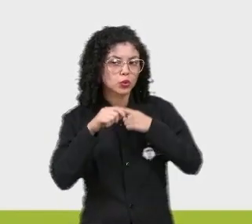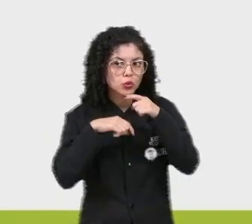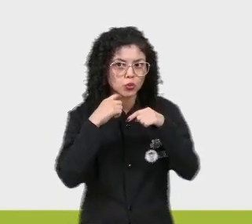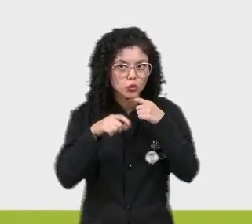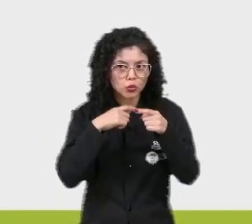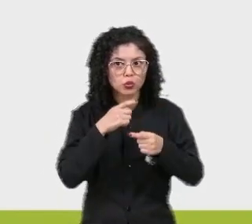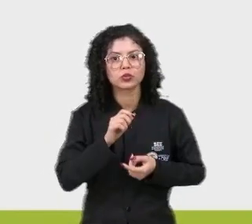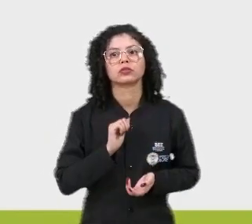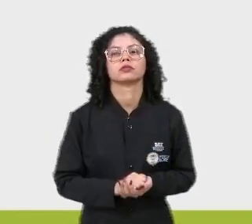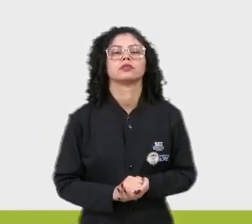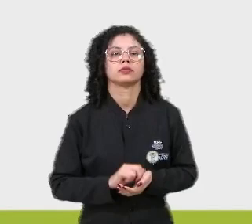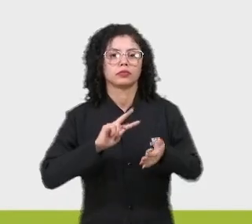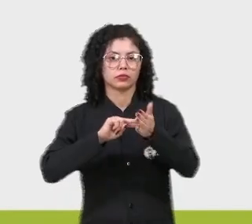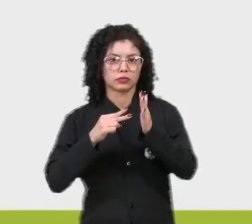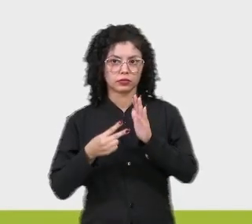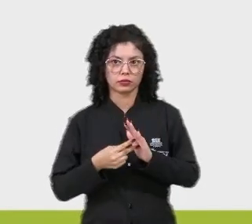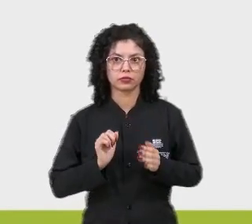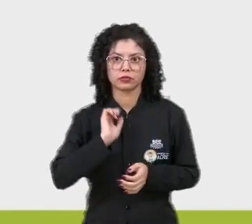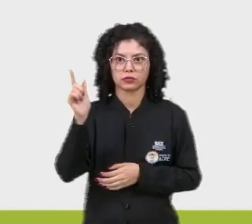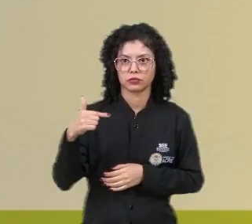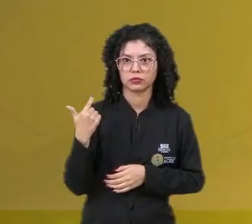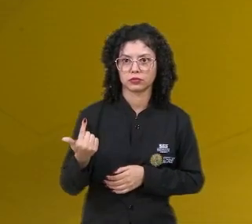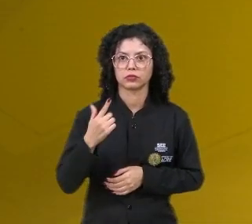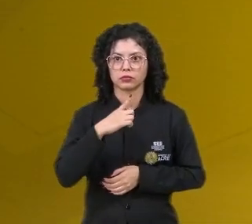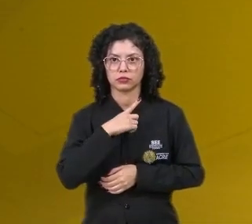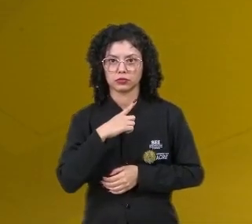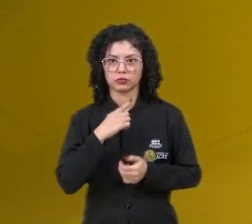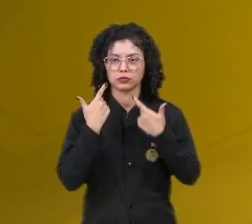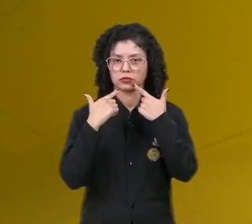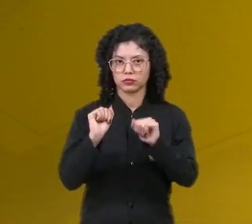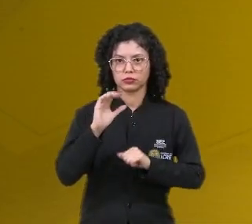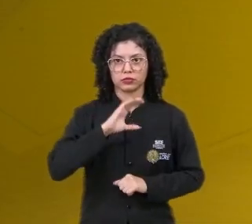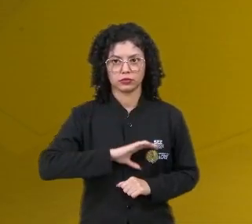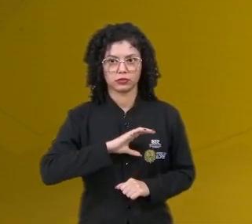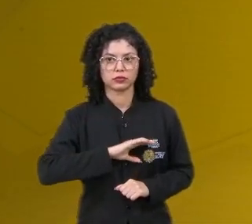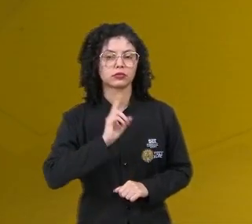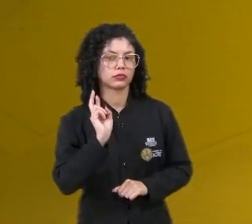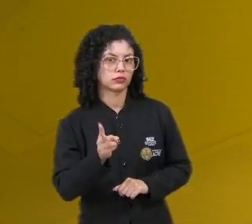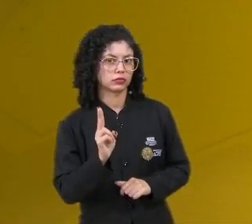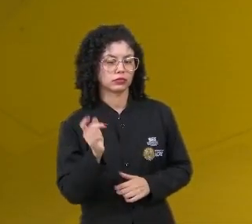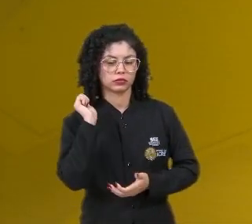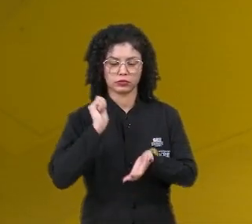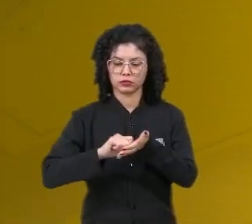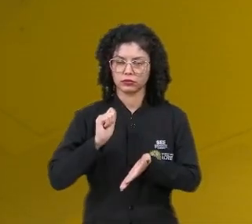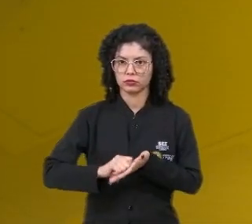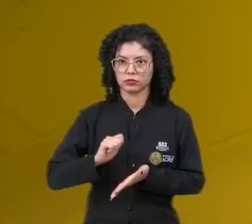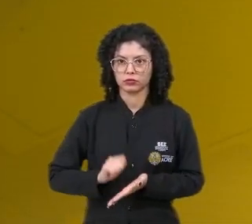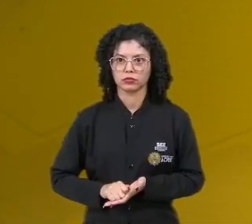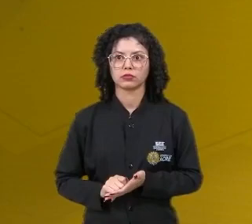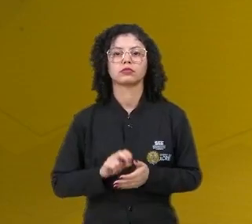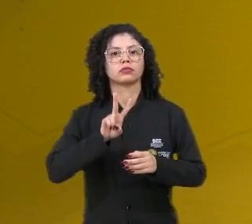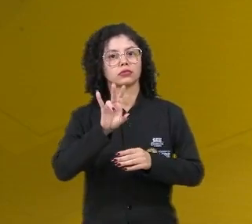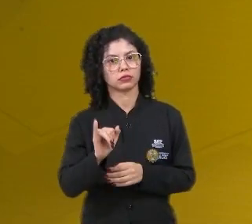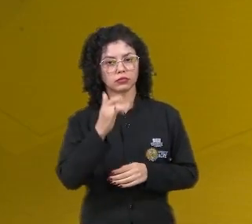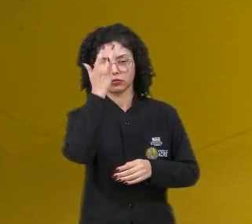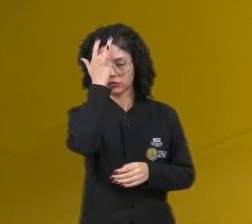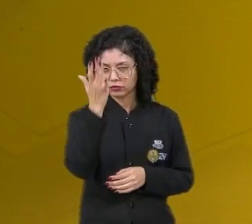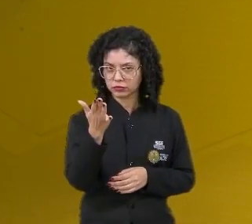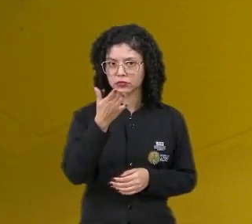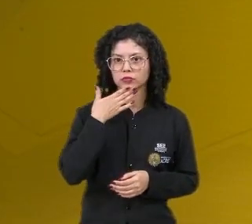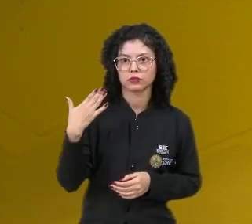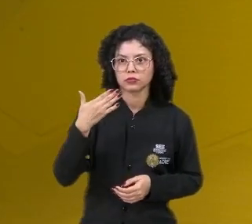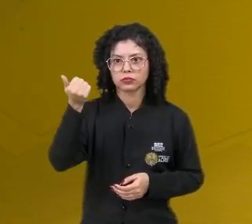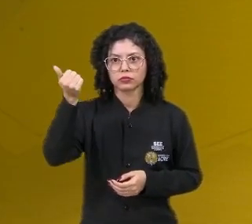sobre o significado Há outras que em língua portuguesa tem a mesma escrita que isso vai lhe Vai